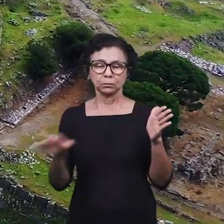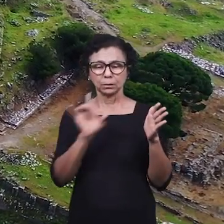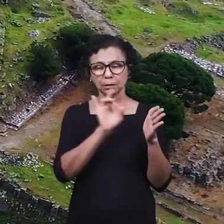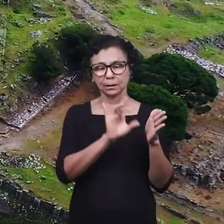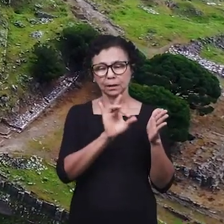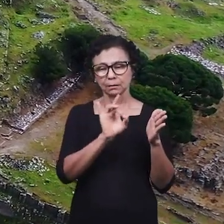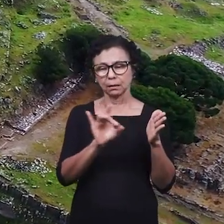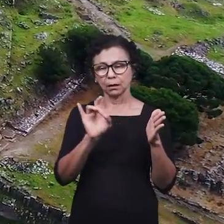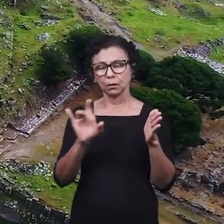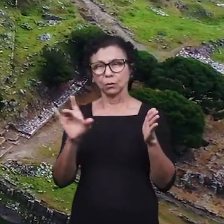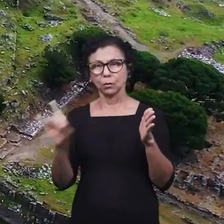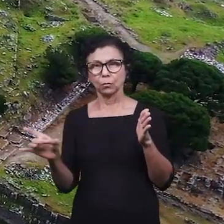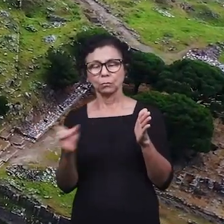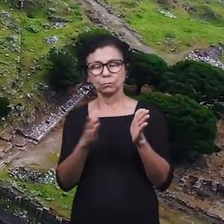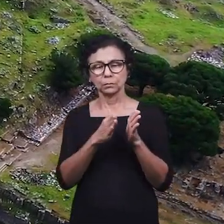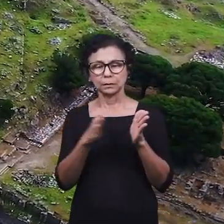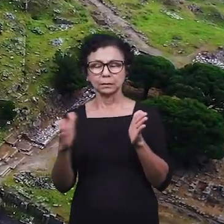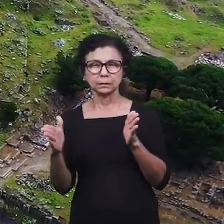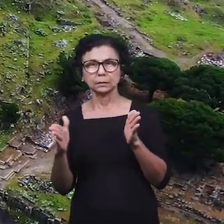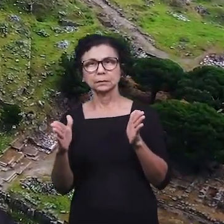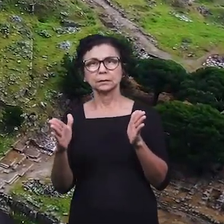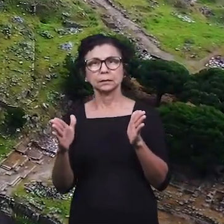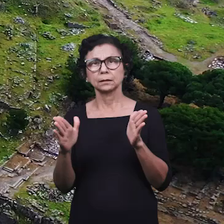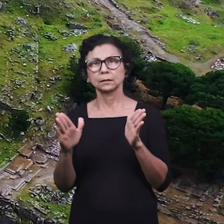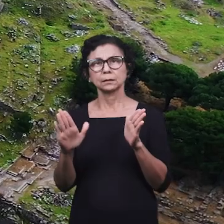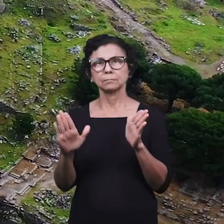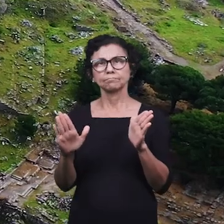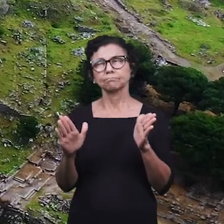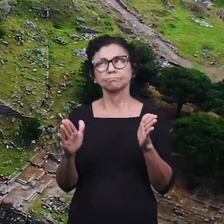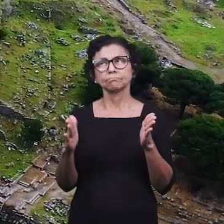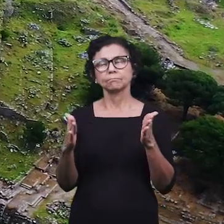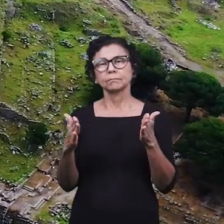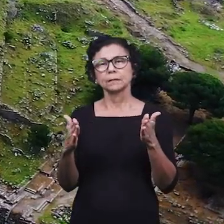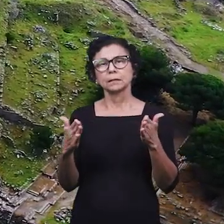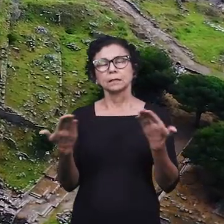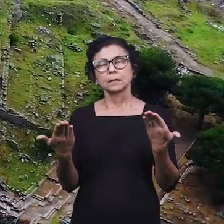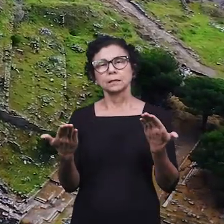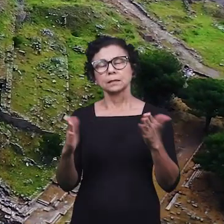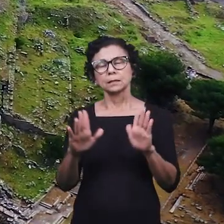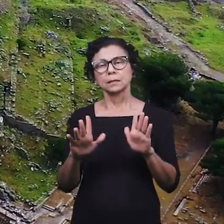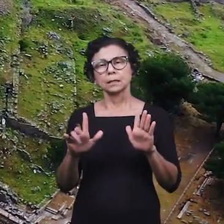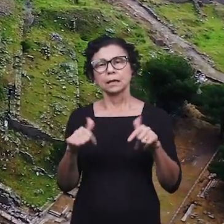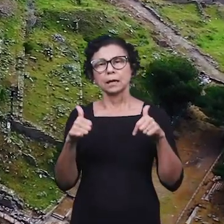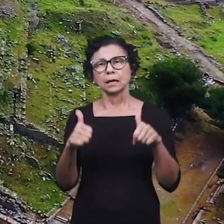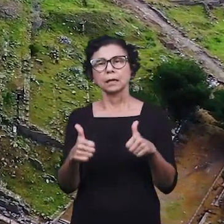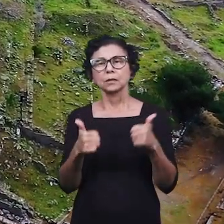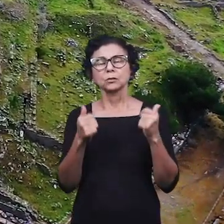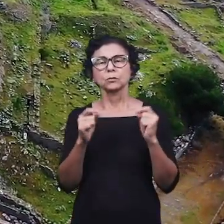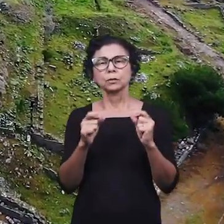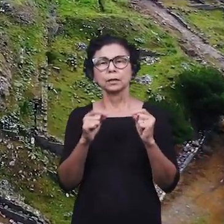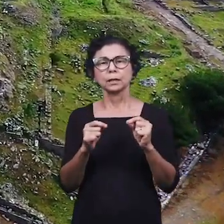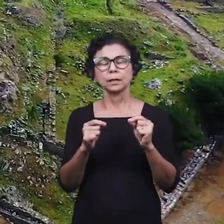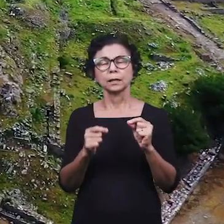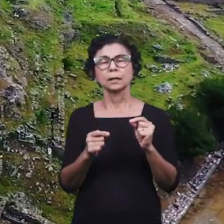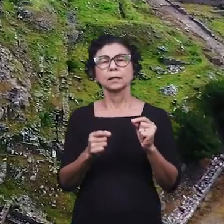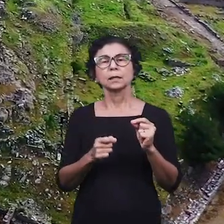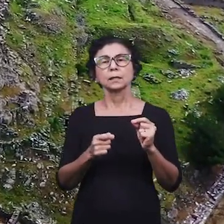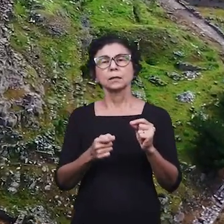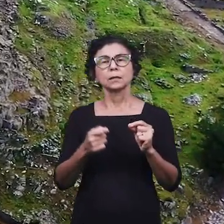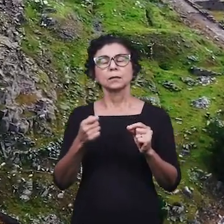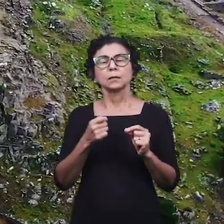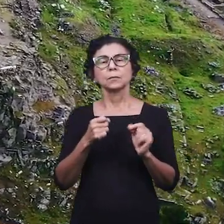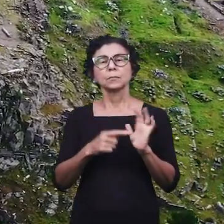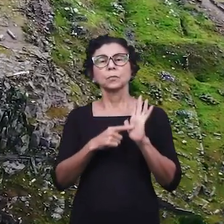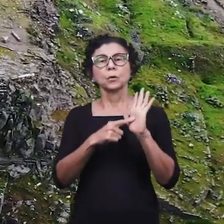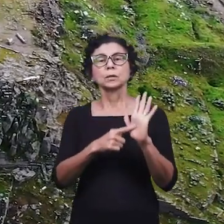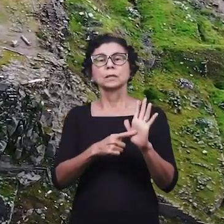se manifesta como um Senhor, não é, que está atento a tudo que está acontecendo. E a